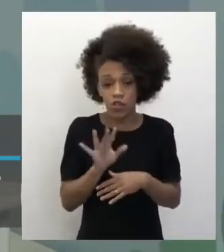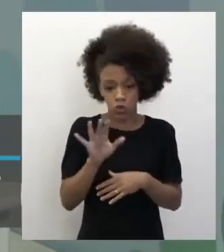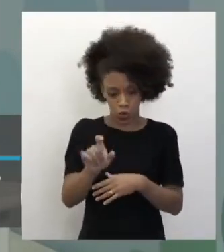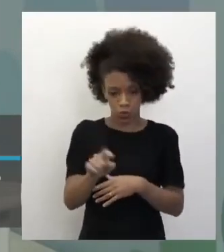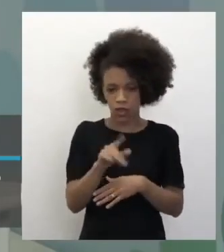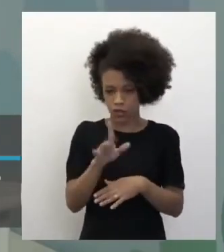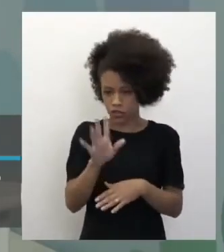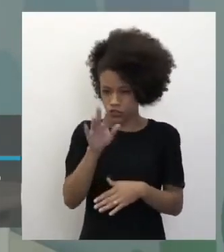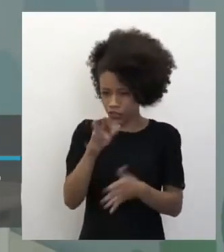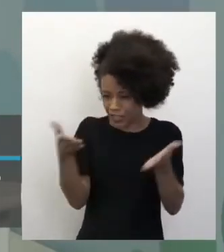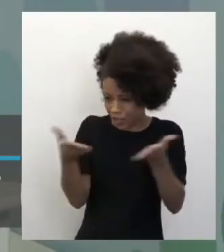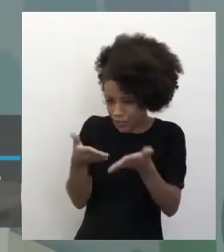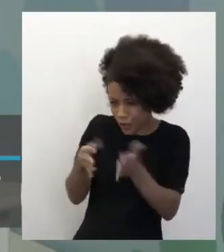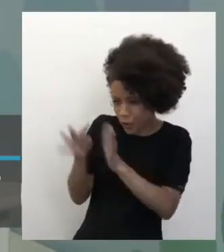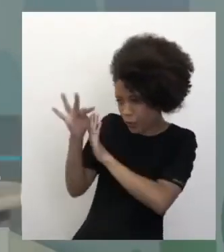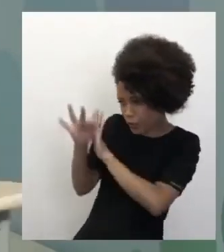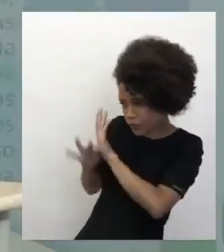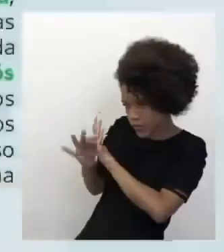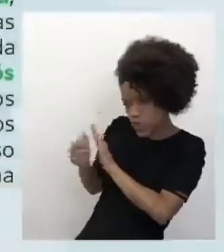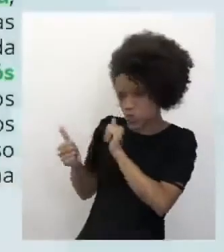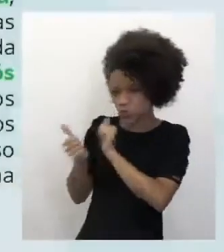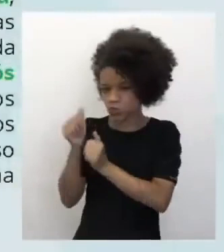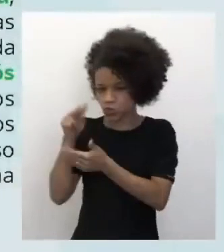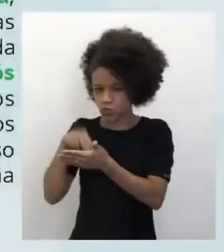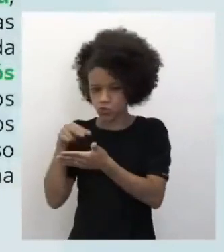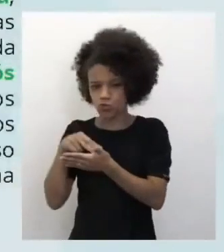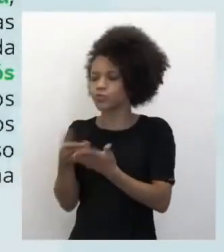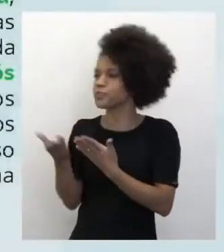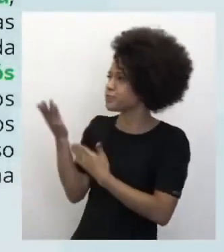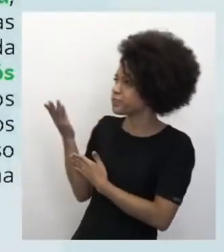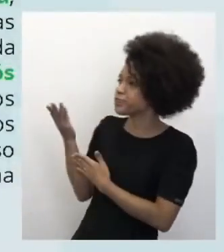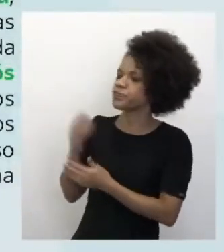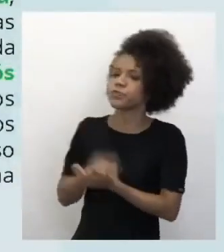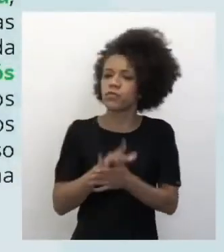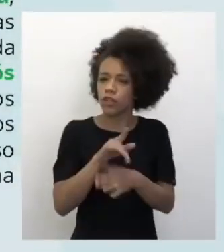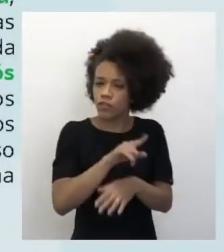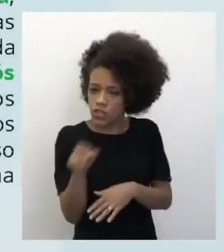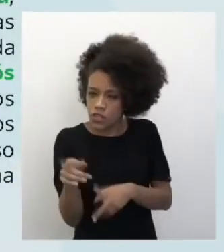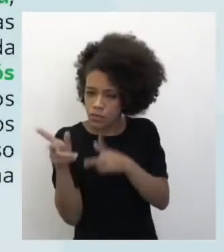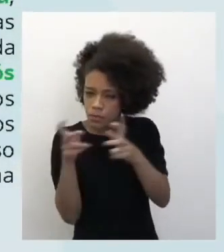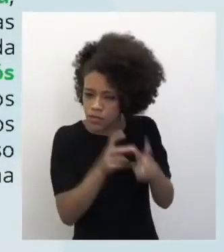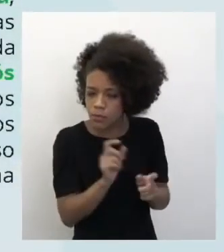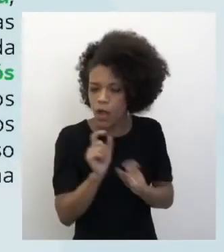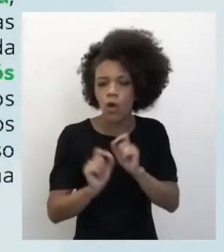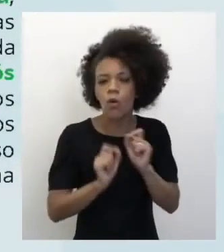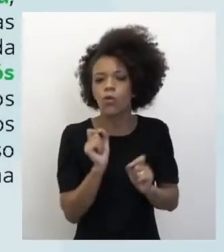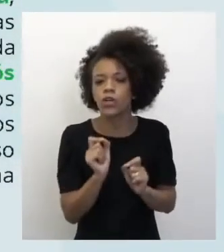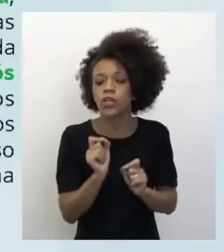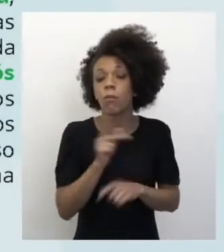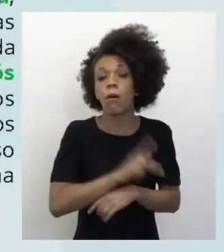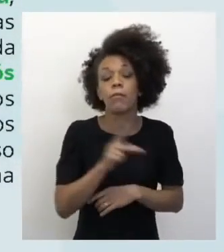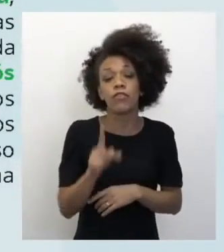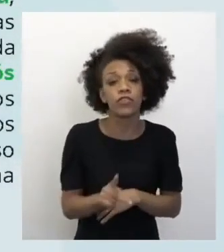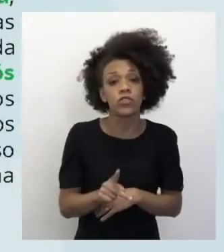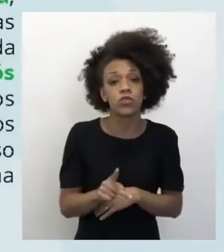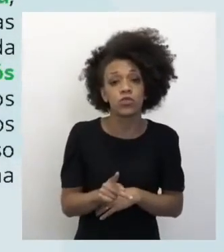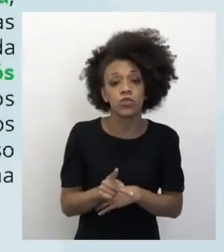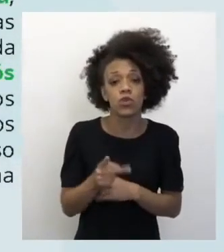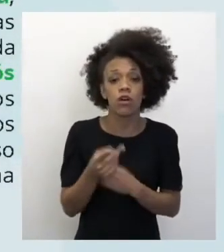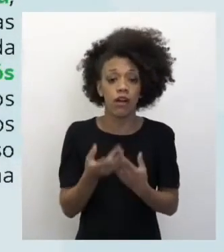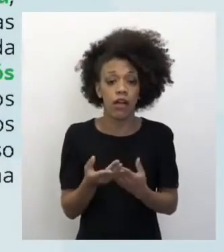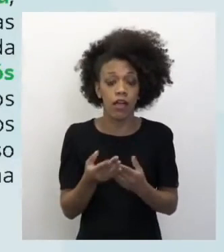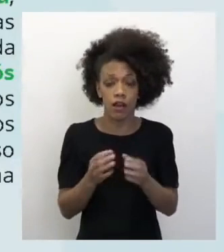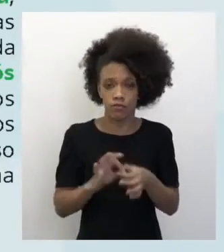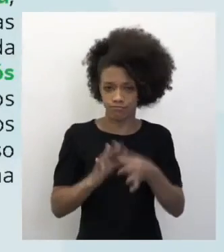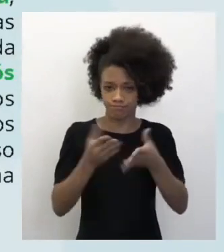um texto agora, a gente vai ler juntas, eu e a Andréia. Aí vocês vão ver o que foi uma professora que cedeu esse